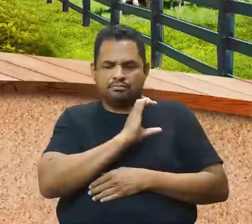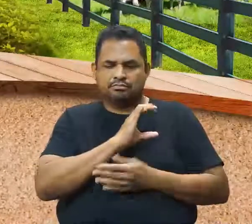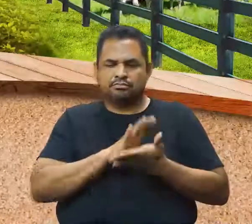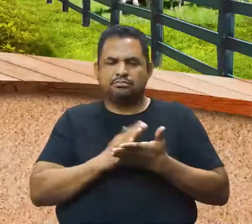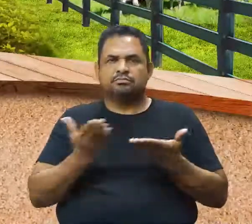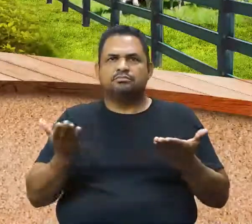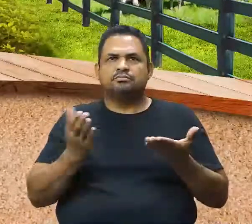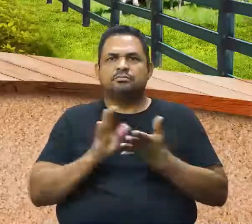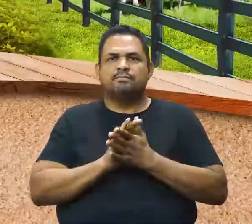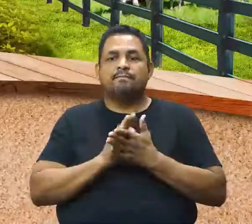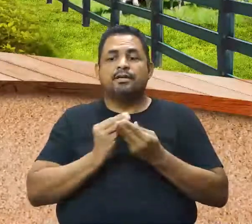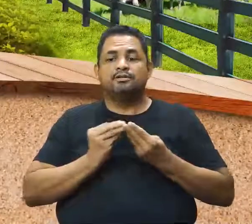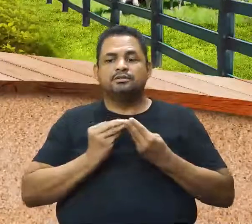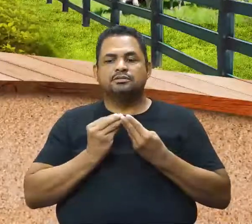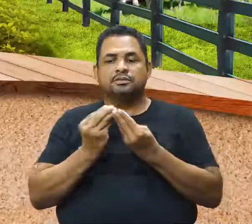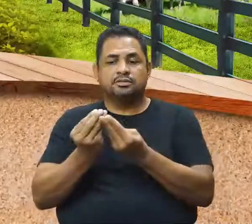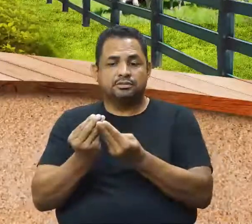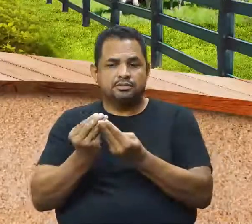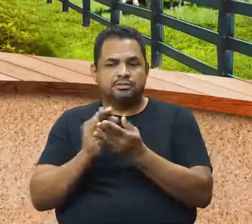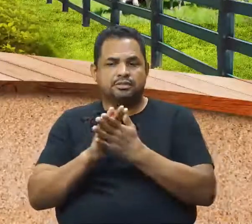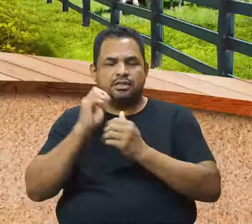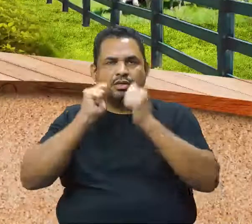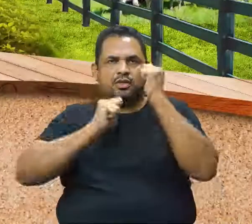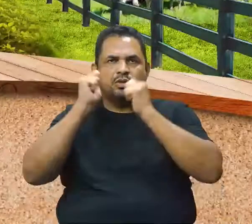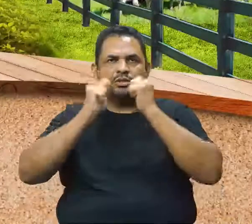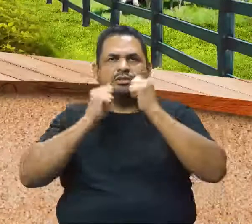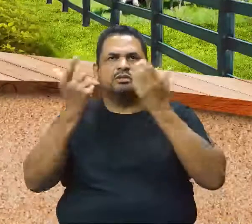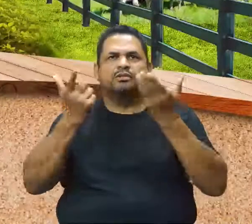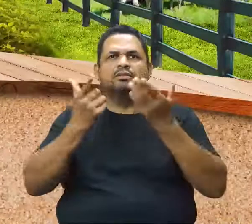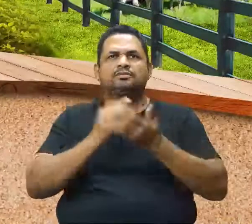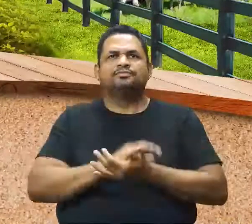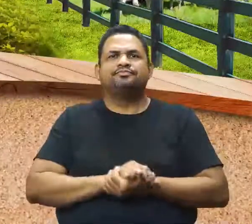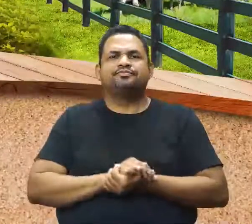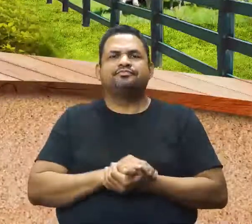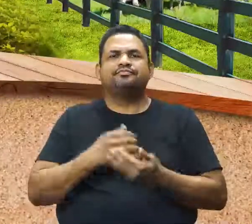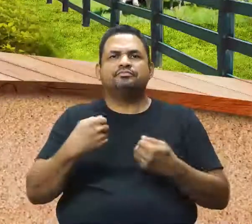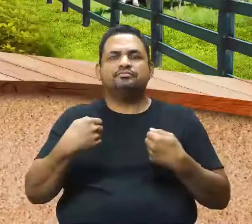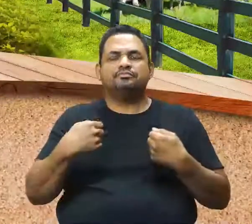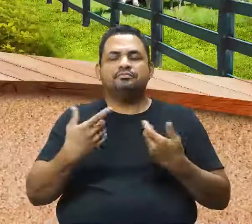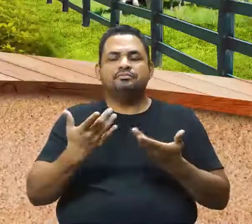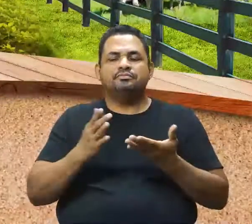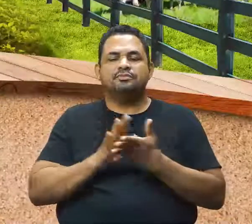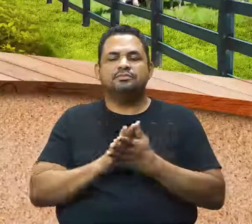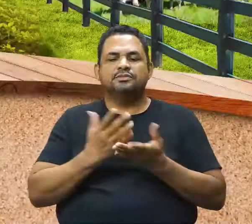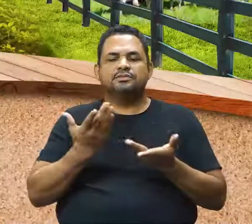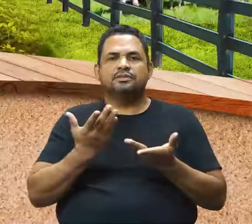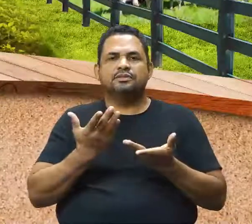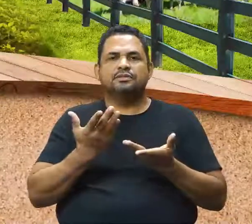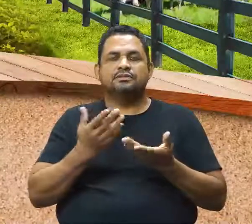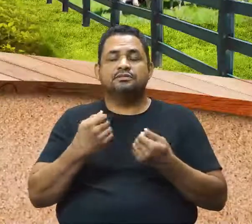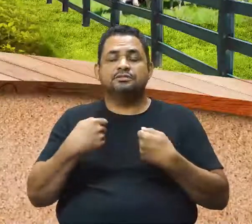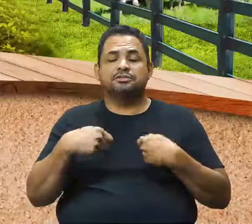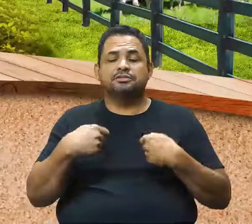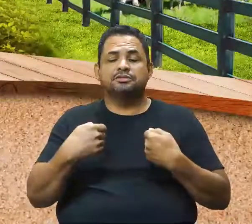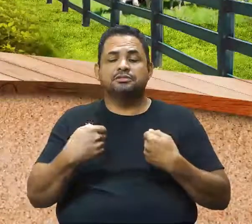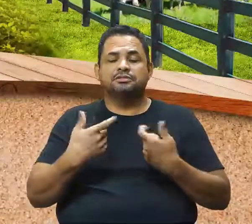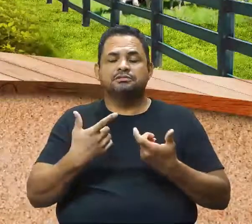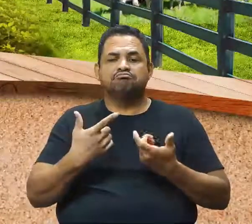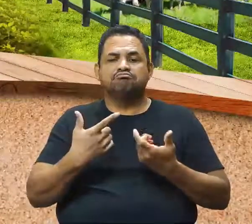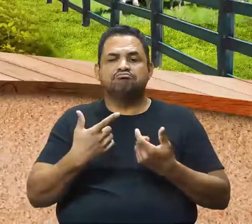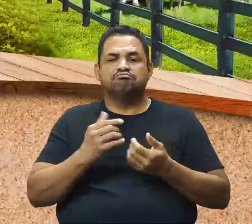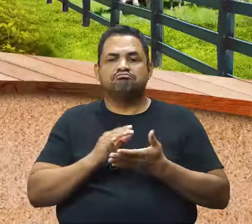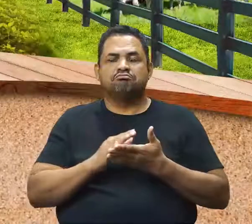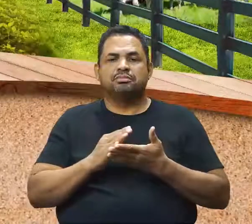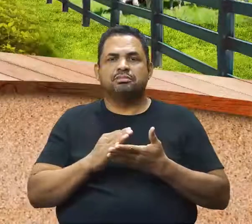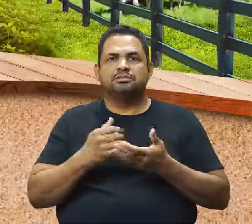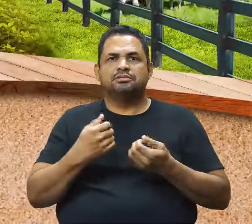isso. Os processos de beneficiamento vêm de encontro com as necessidades do mercado. Se não for aqui,